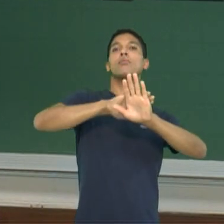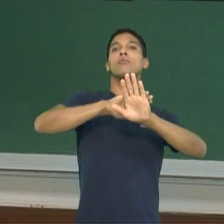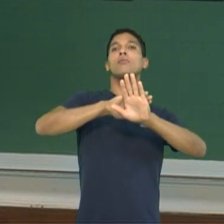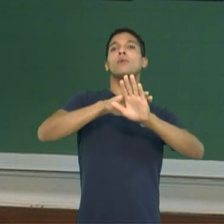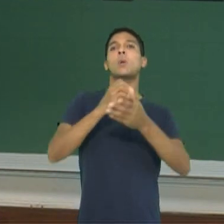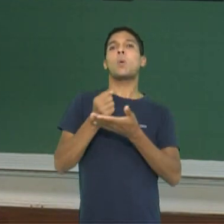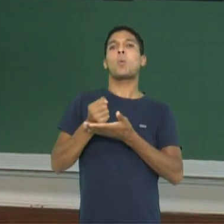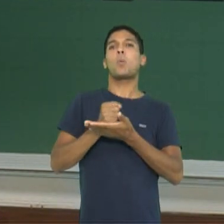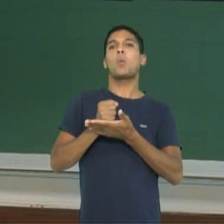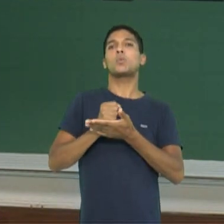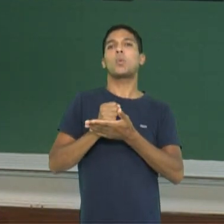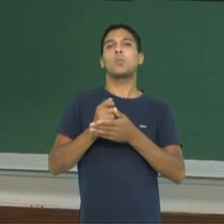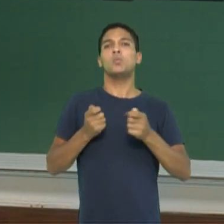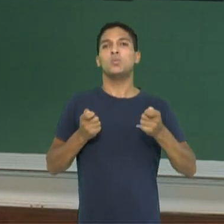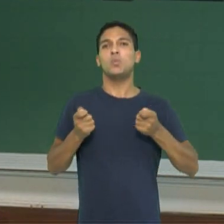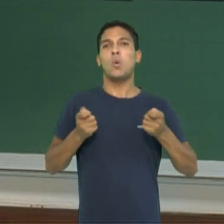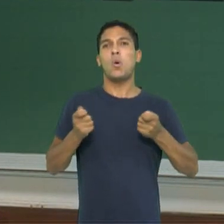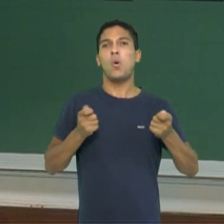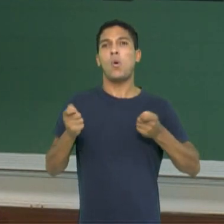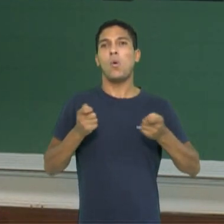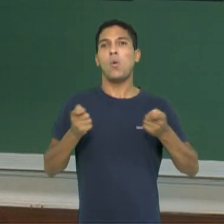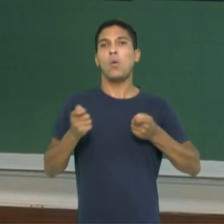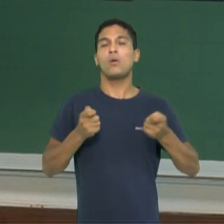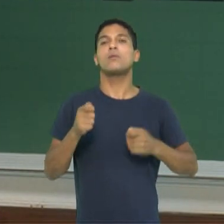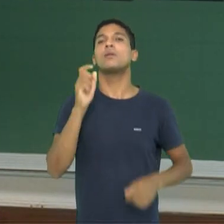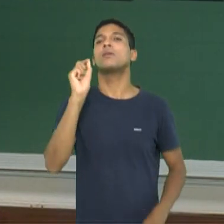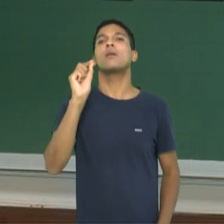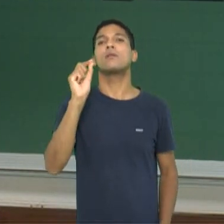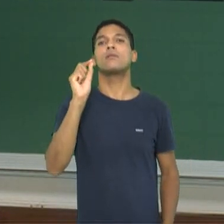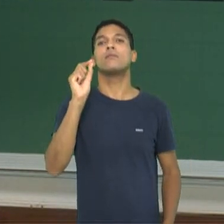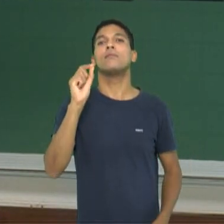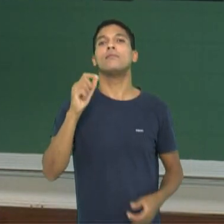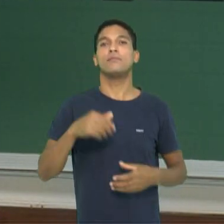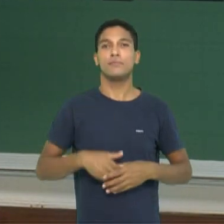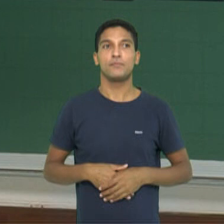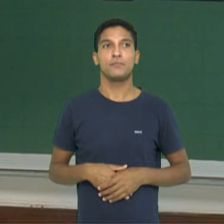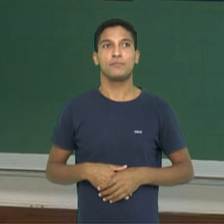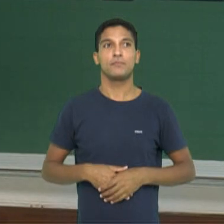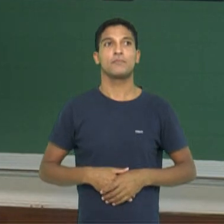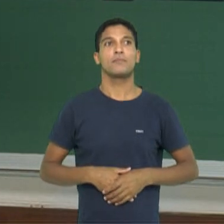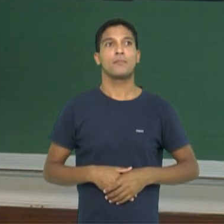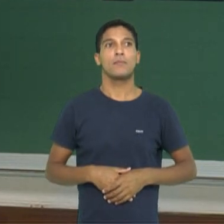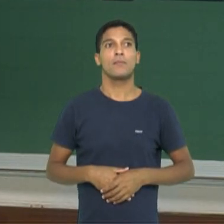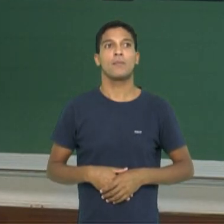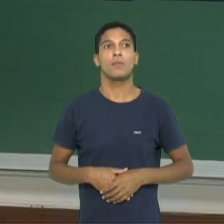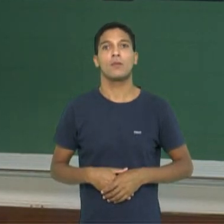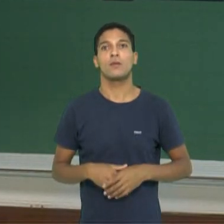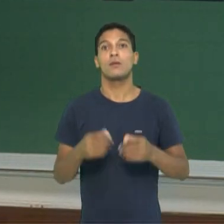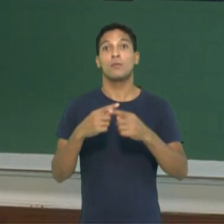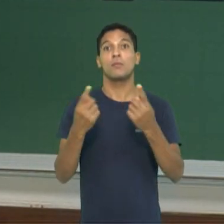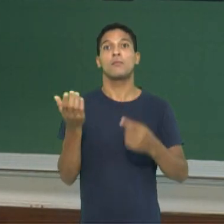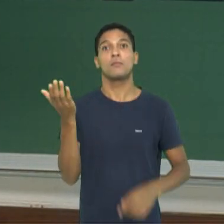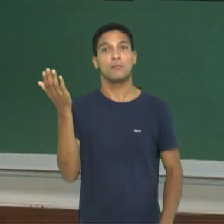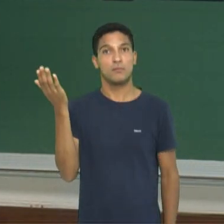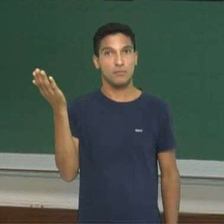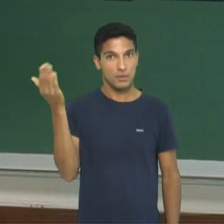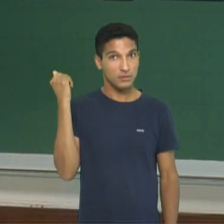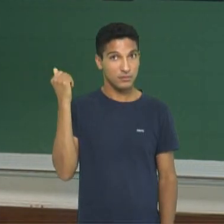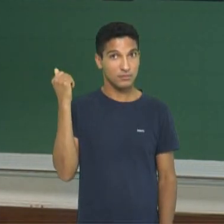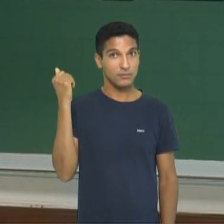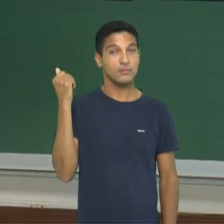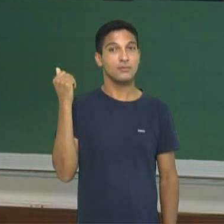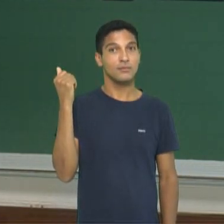tinha o controle na nossa mão, a gente tinha uma sensação de liberdade, de potência. Só que essa sensação muitas vezes é